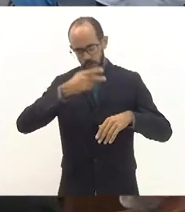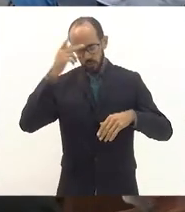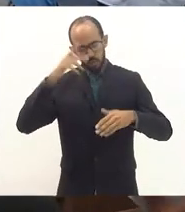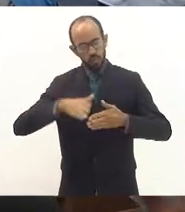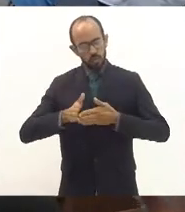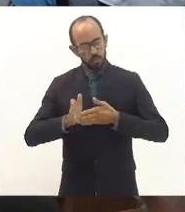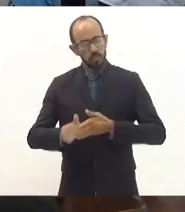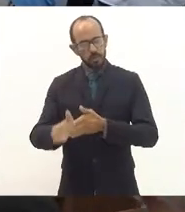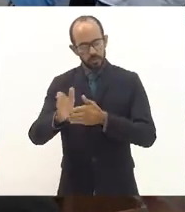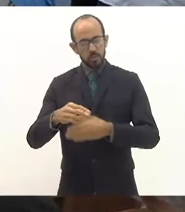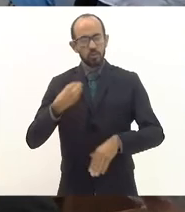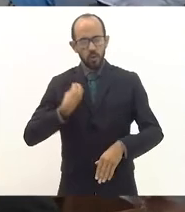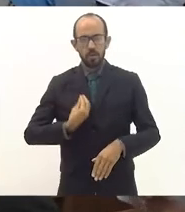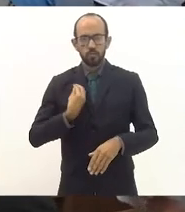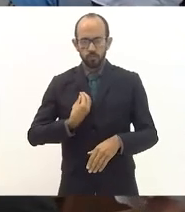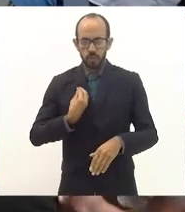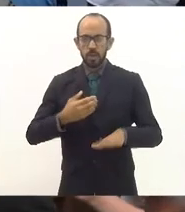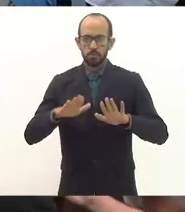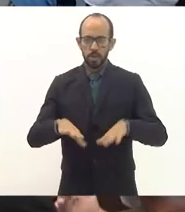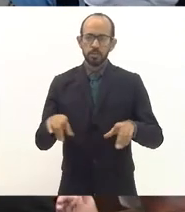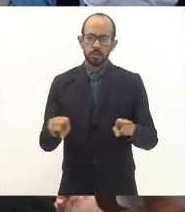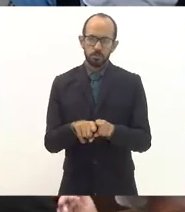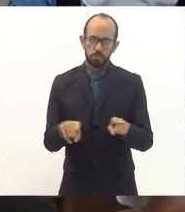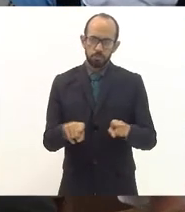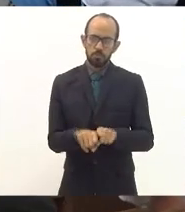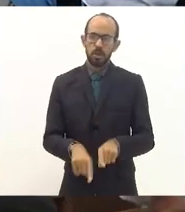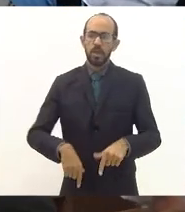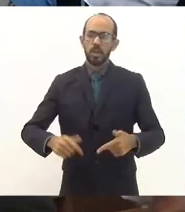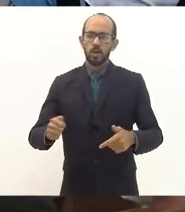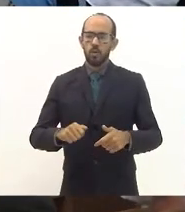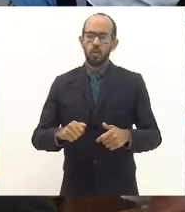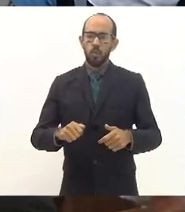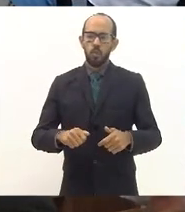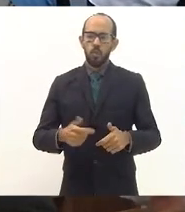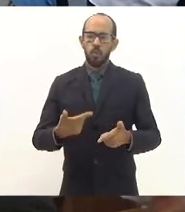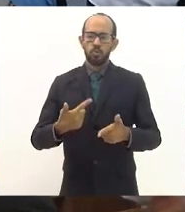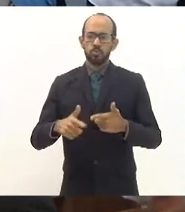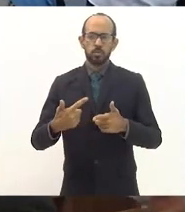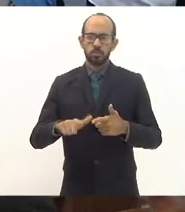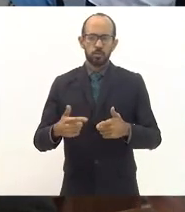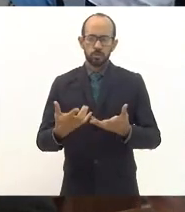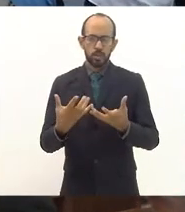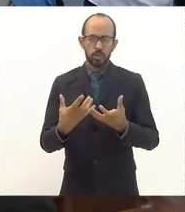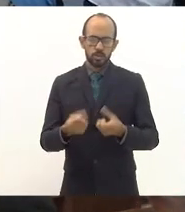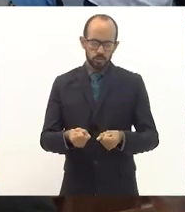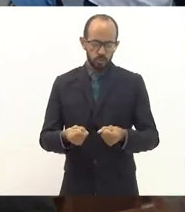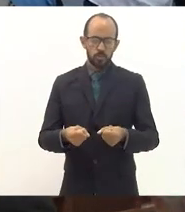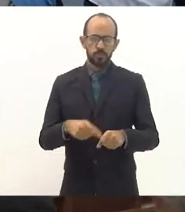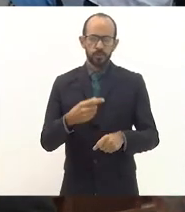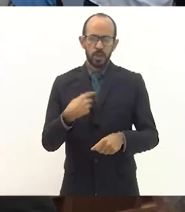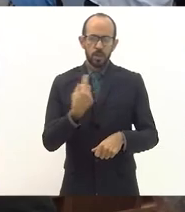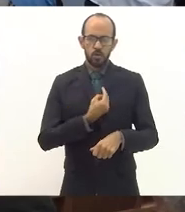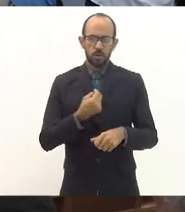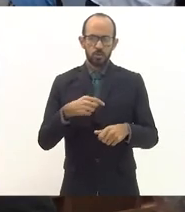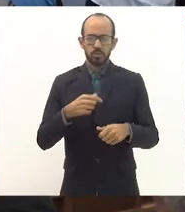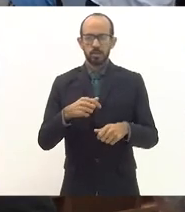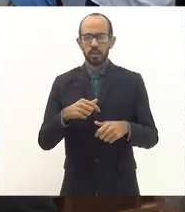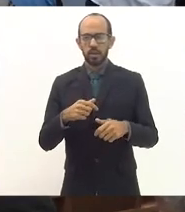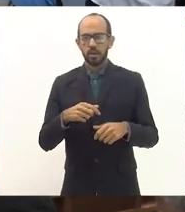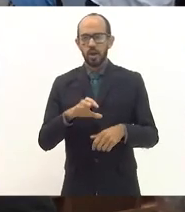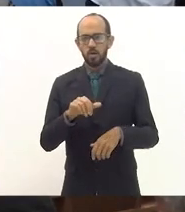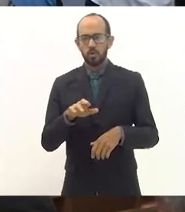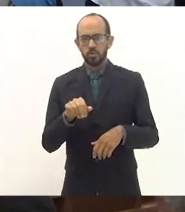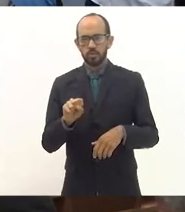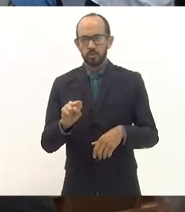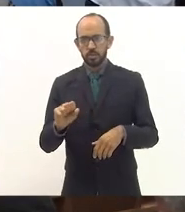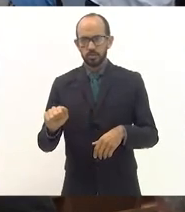com a vida, mas com a causa que abraçou, que é a nossa causa. Isso é uma sugestão. Acredito que esteja